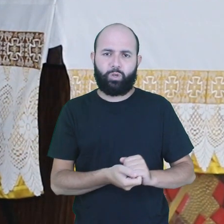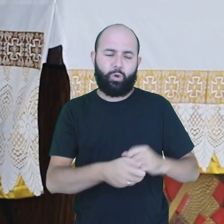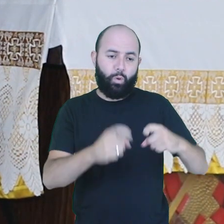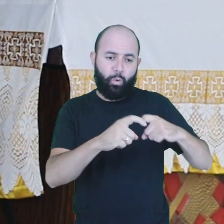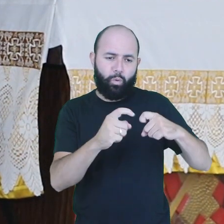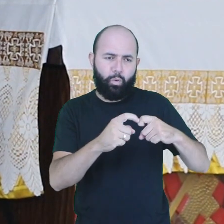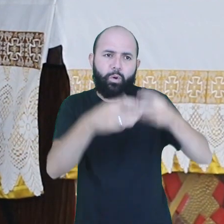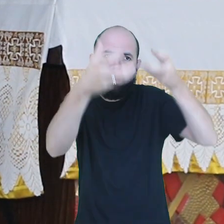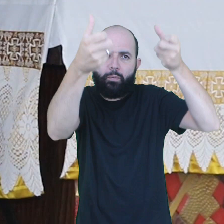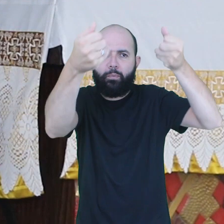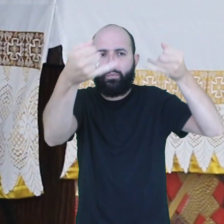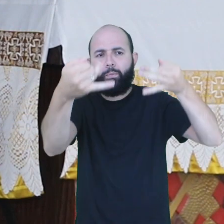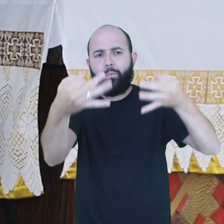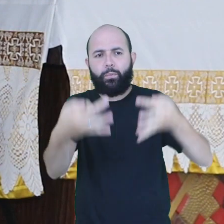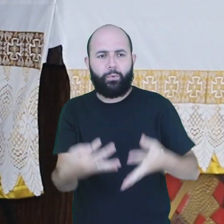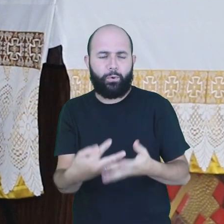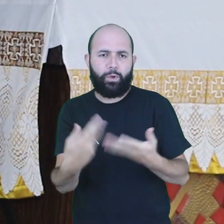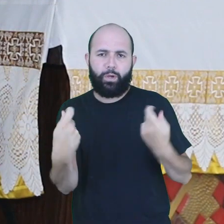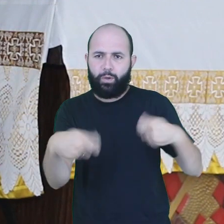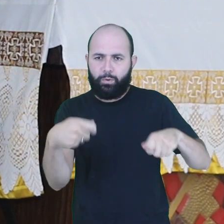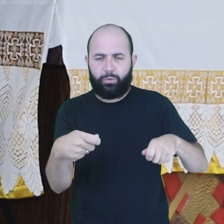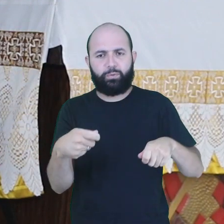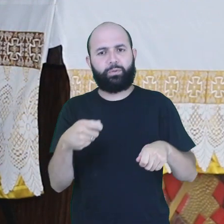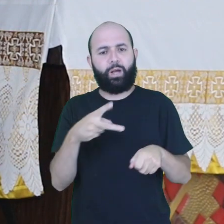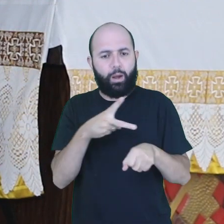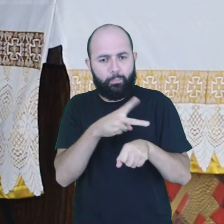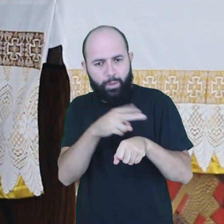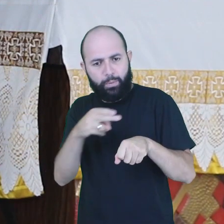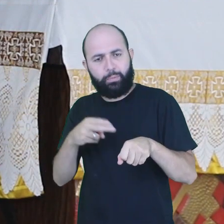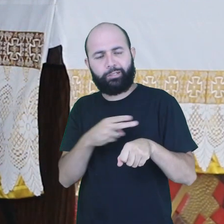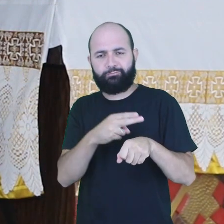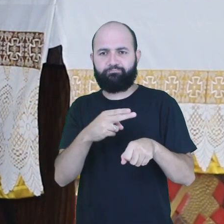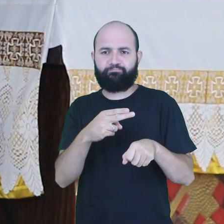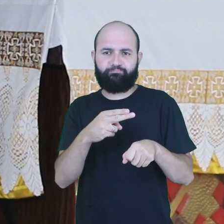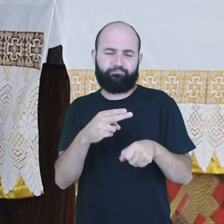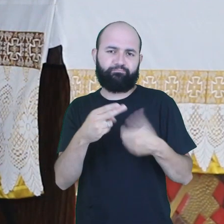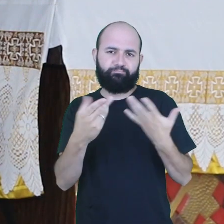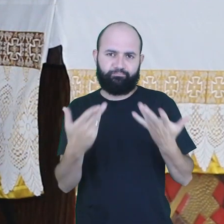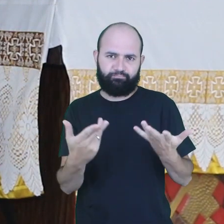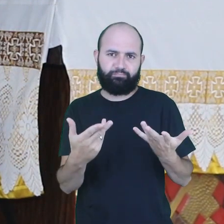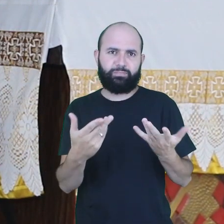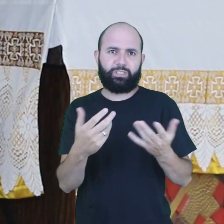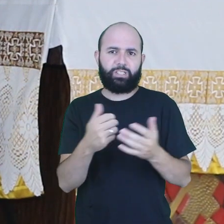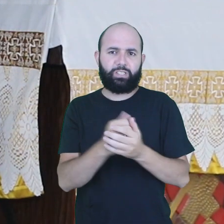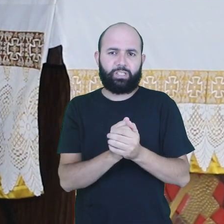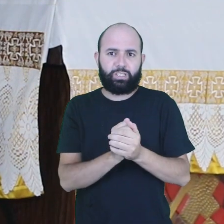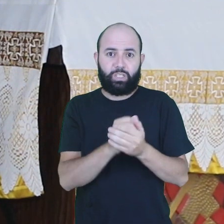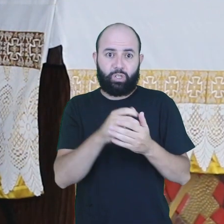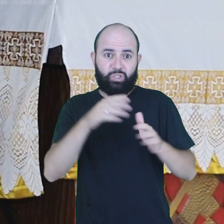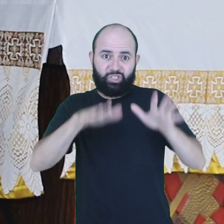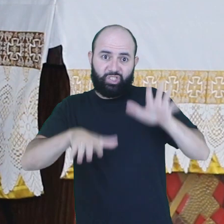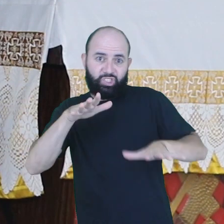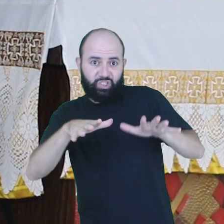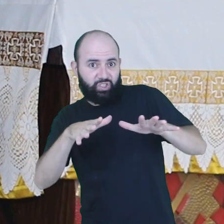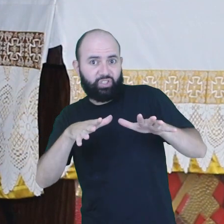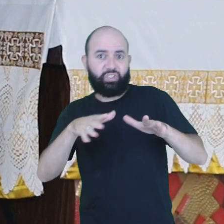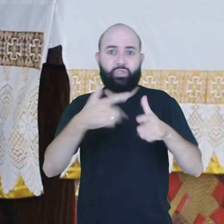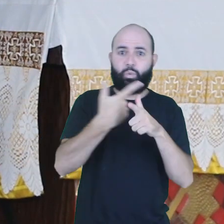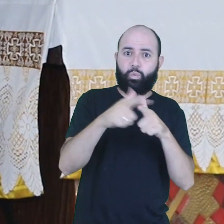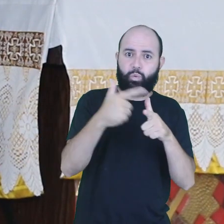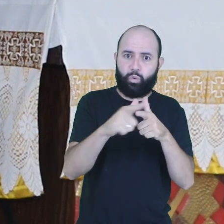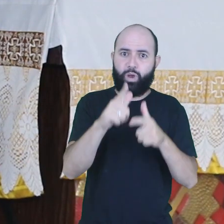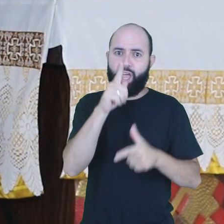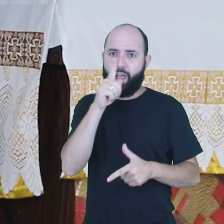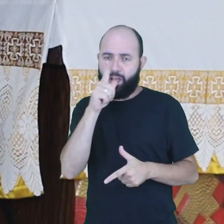o especialista falou assim que eu deveria fazer uma cirurgia. Essa cirurgia correria um risco de atrofiar